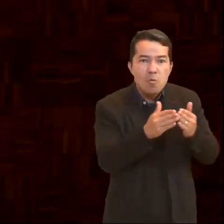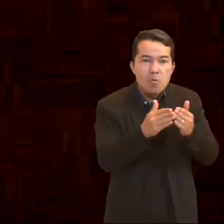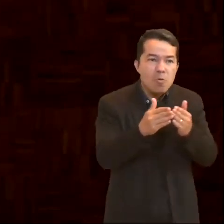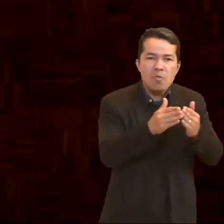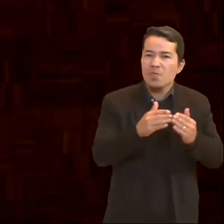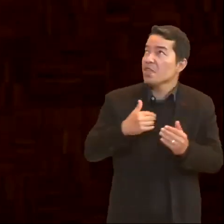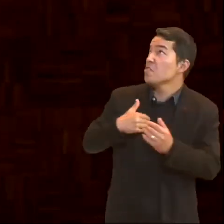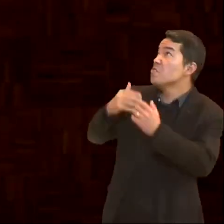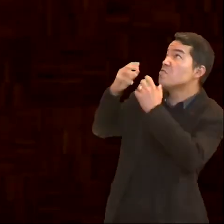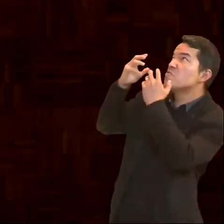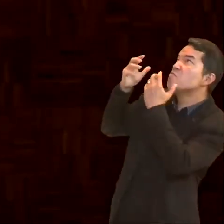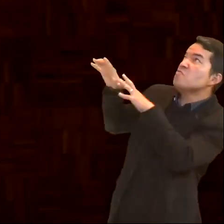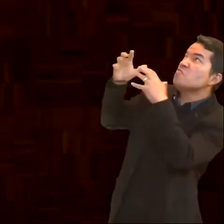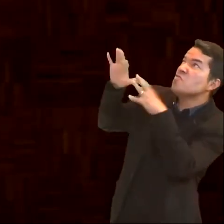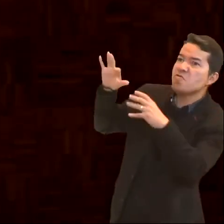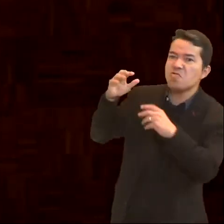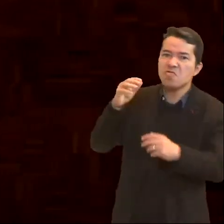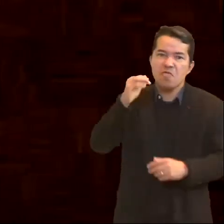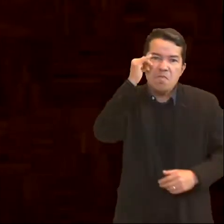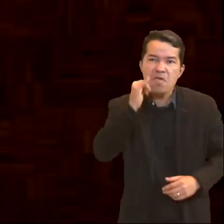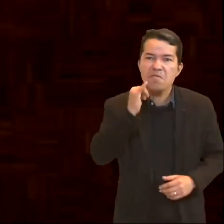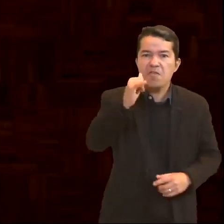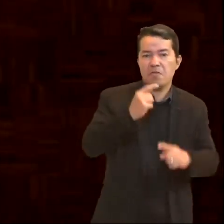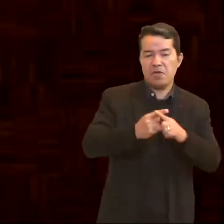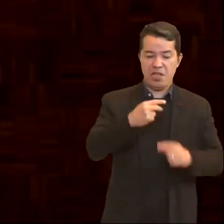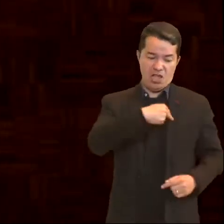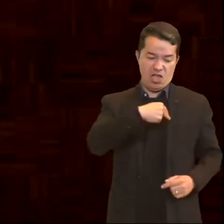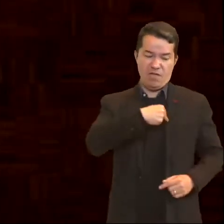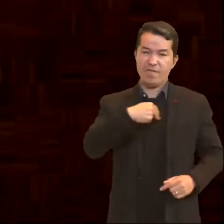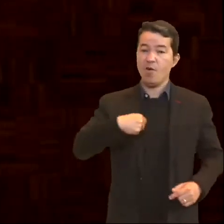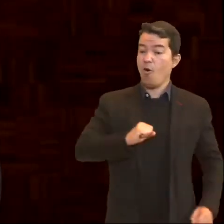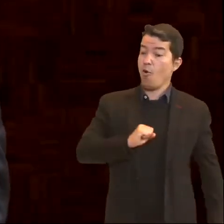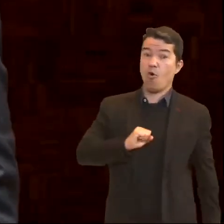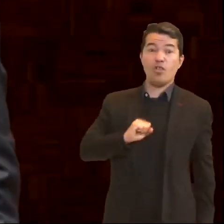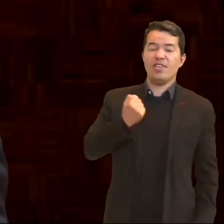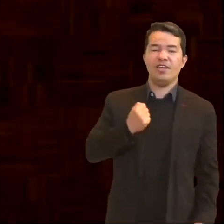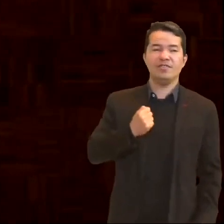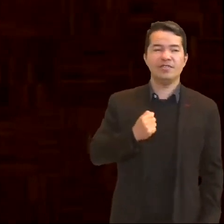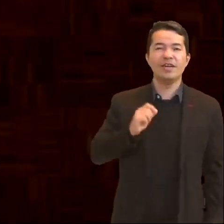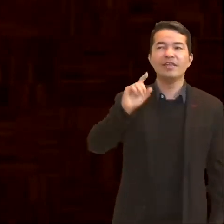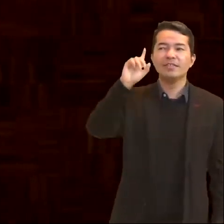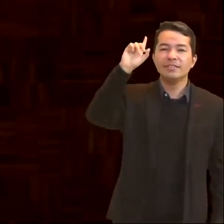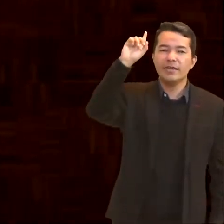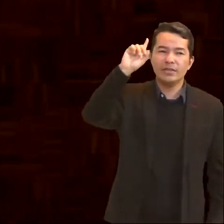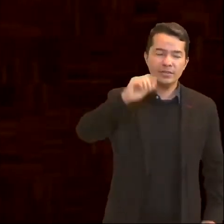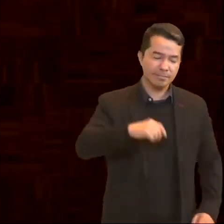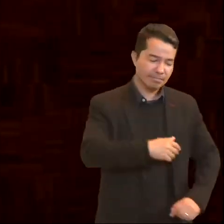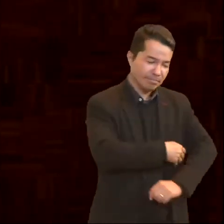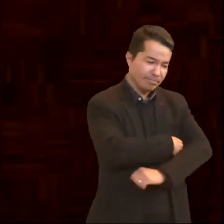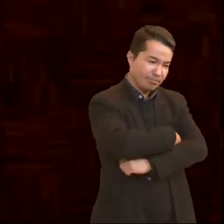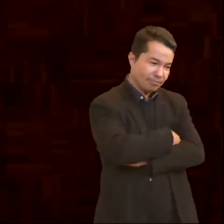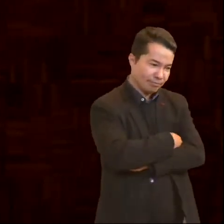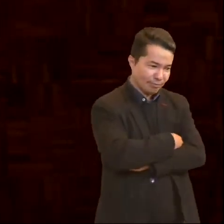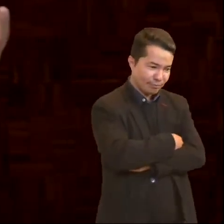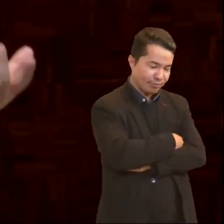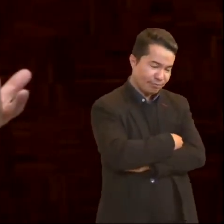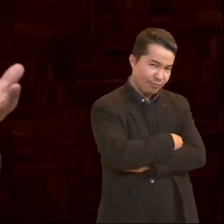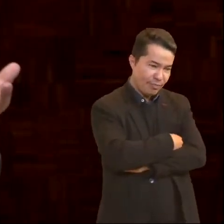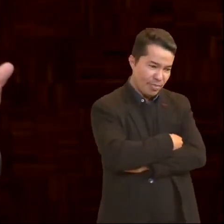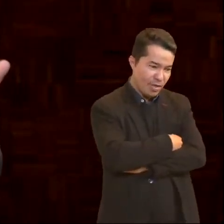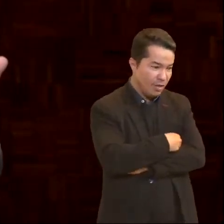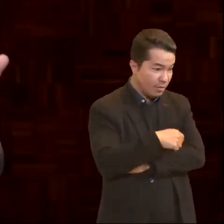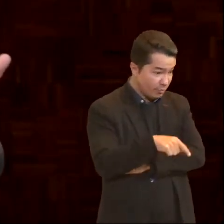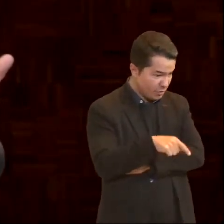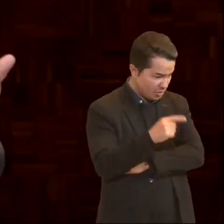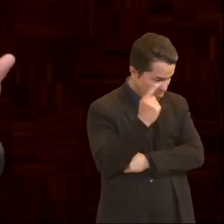porque assírio eu detesto, chega. O Senhor diz para ele: querido, você acha que tem algum